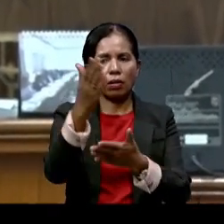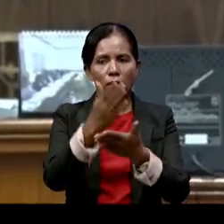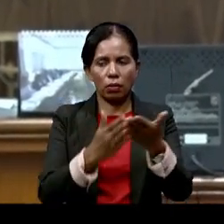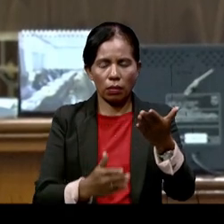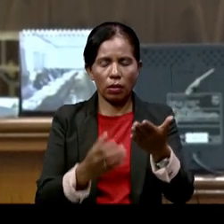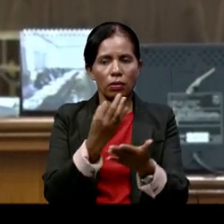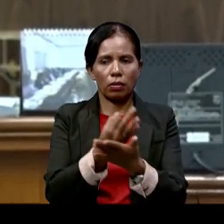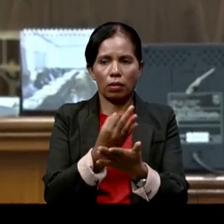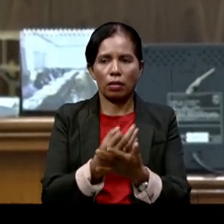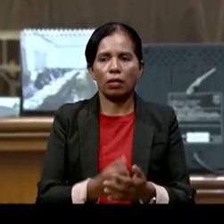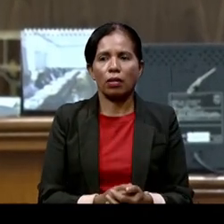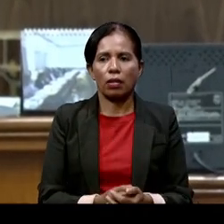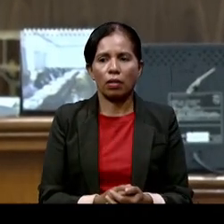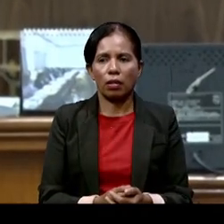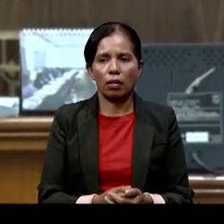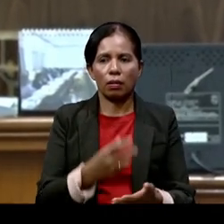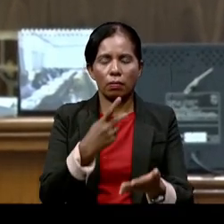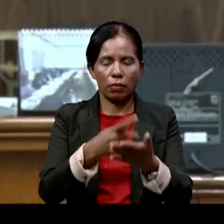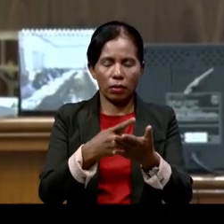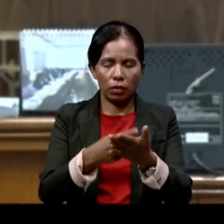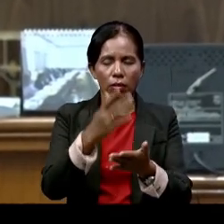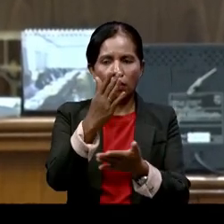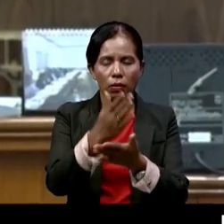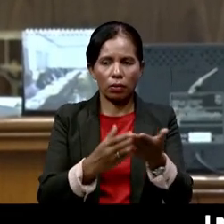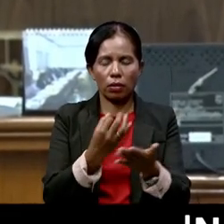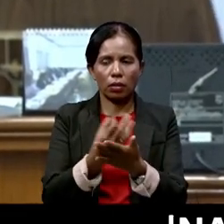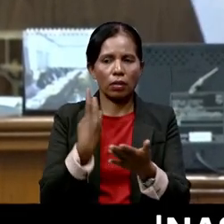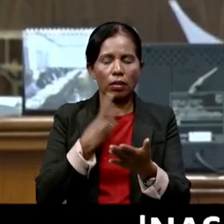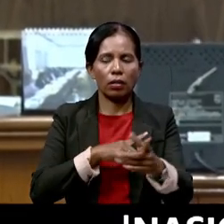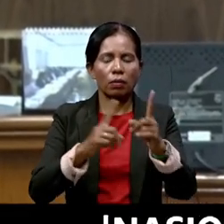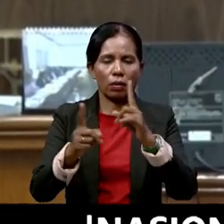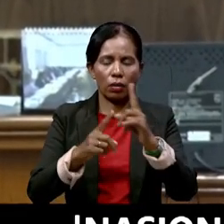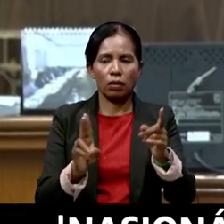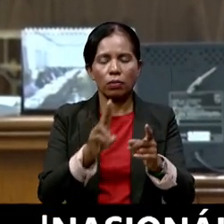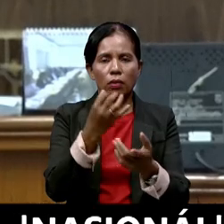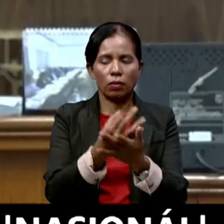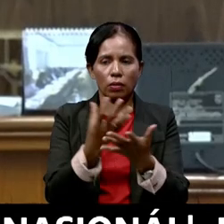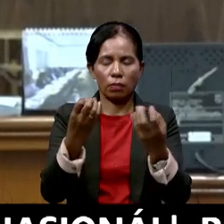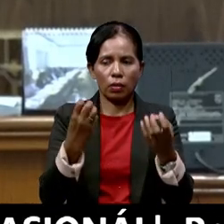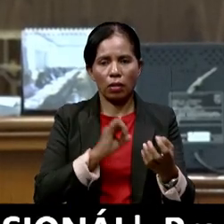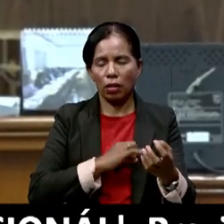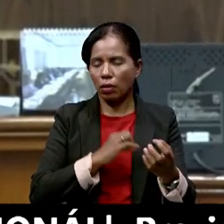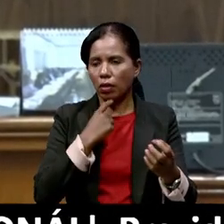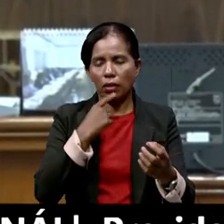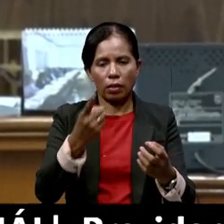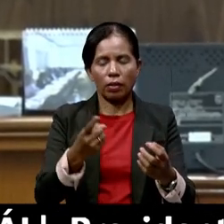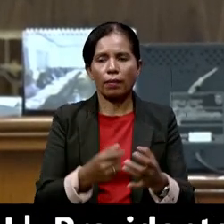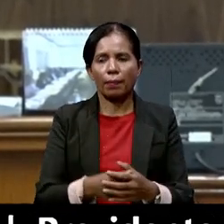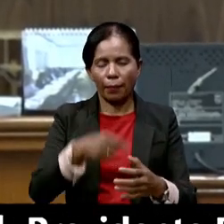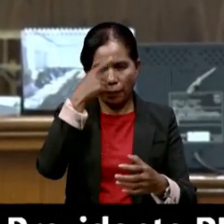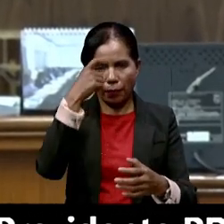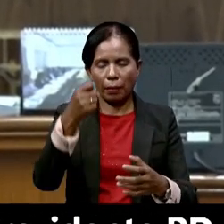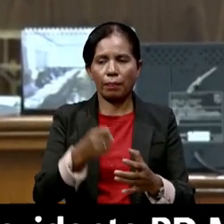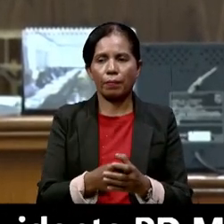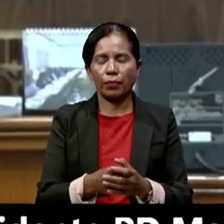orçamento. Faça a proposta, corta o orçamento. E também critica gasta o sambara, caula até tenuné. Também